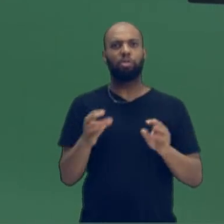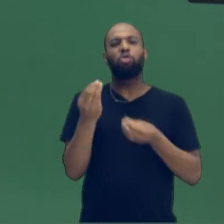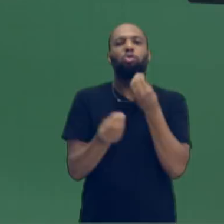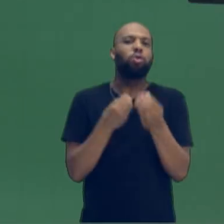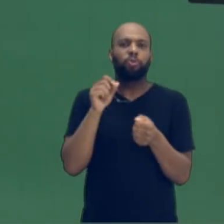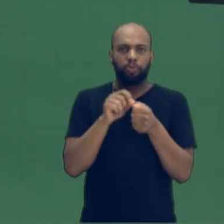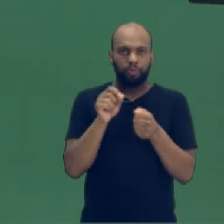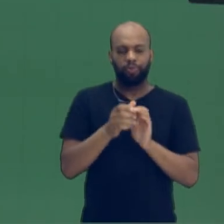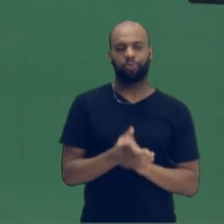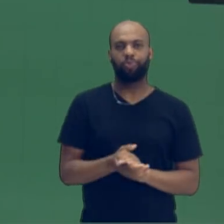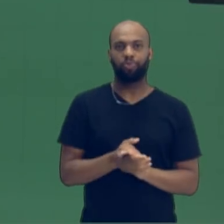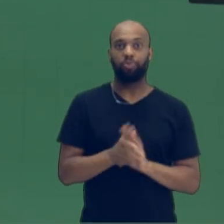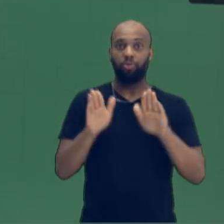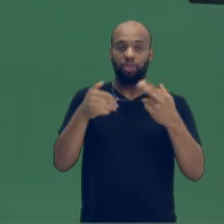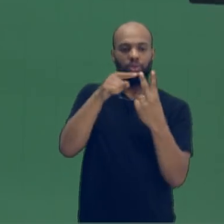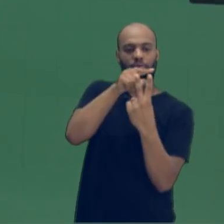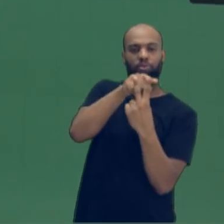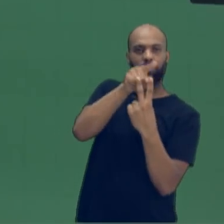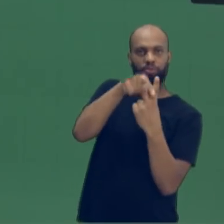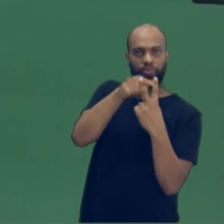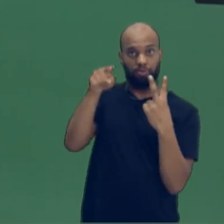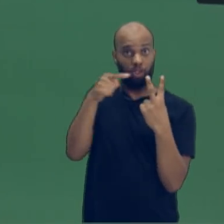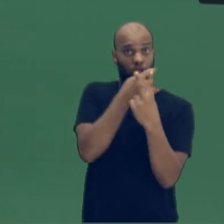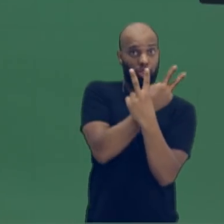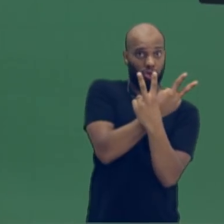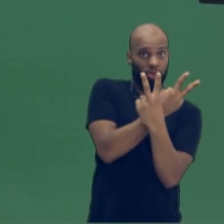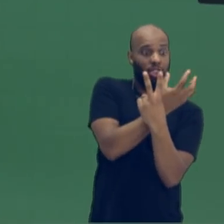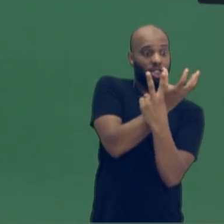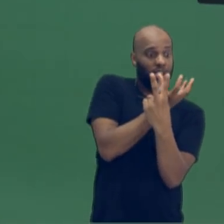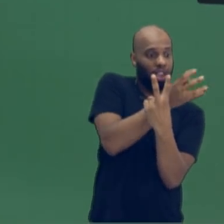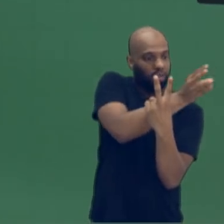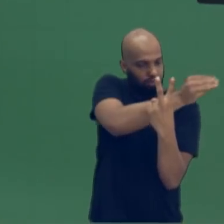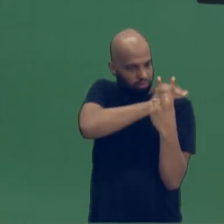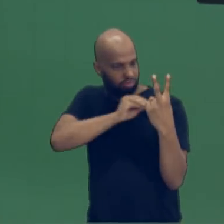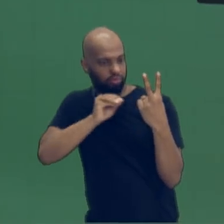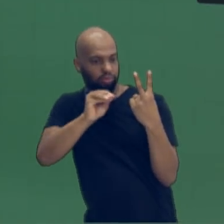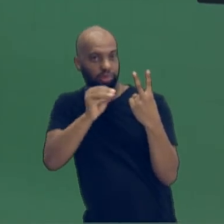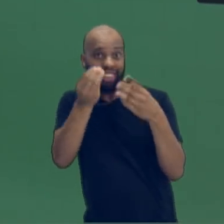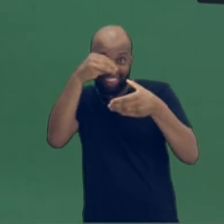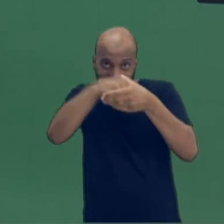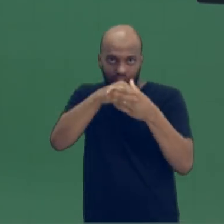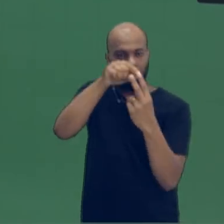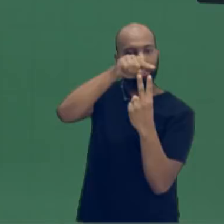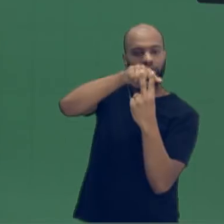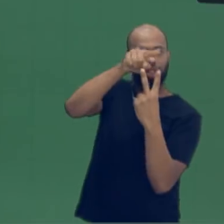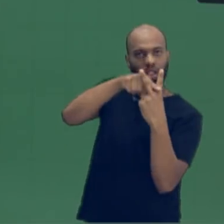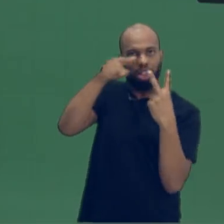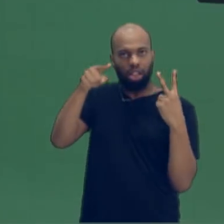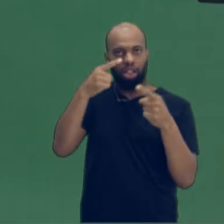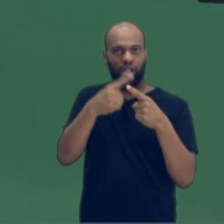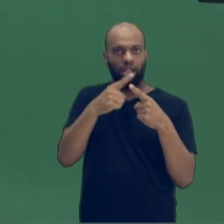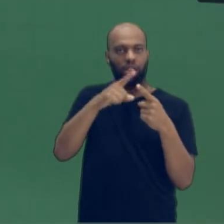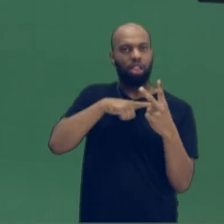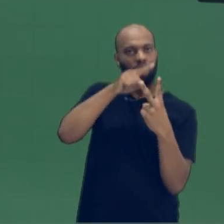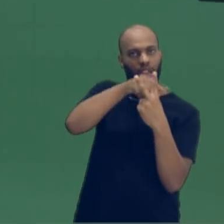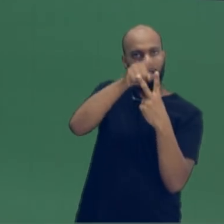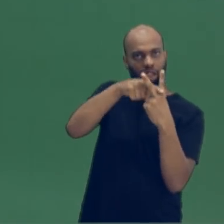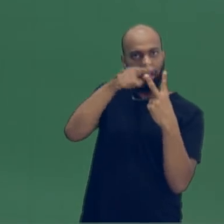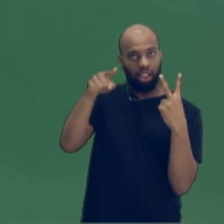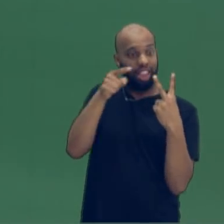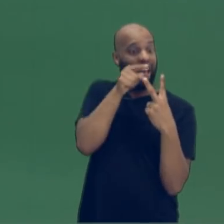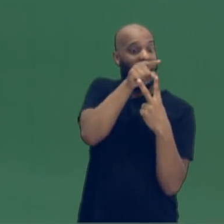isso? Então, para inserir o 2 no radicando, lembrando que aqui eu tenho uma raiz